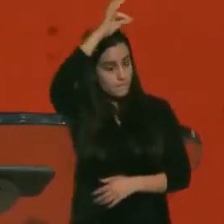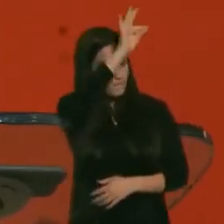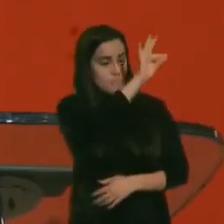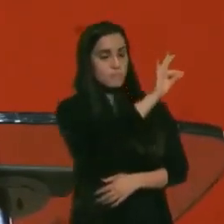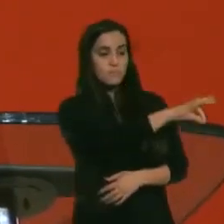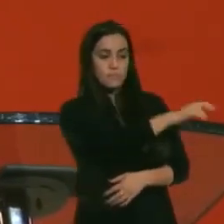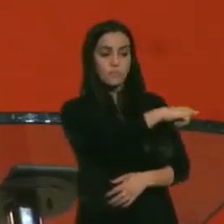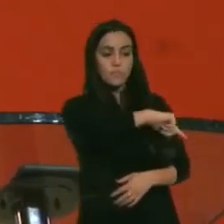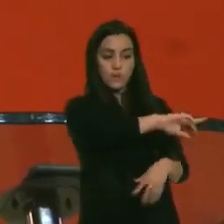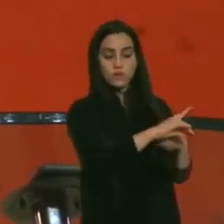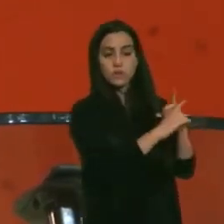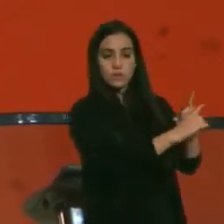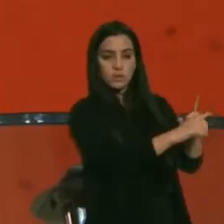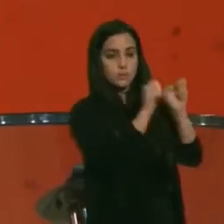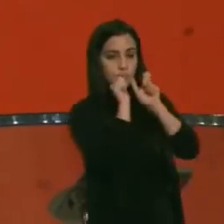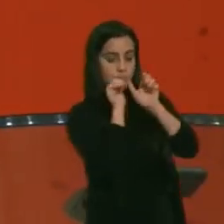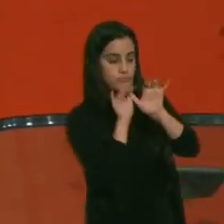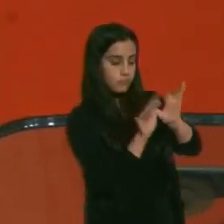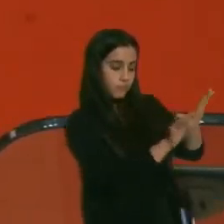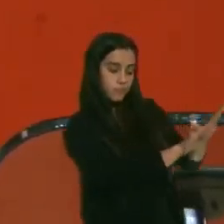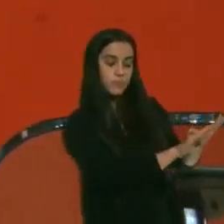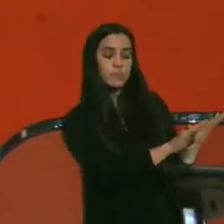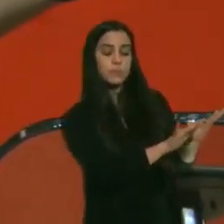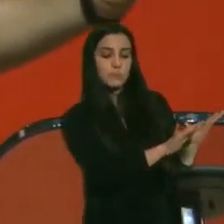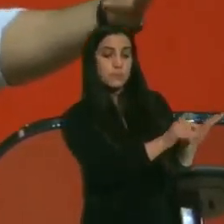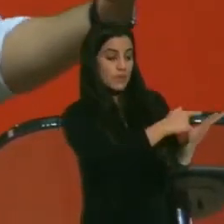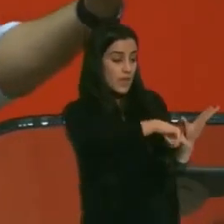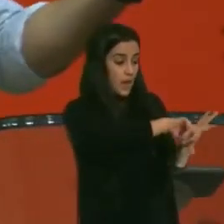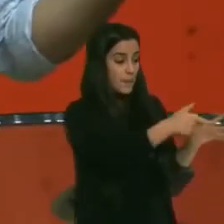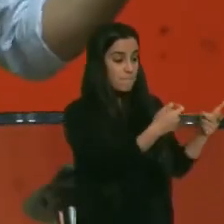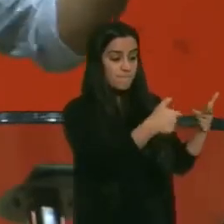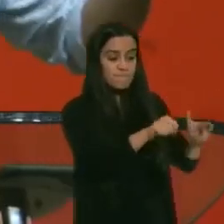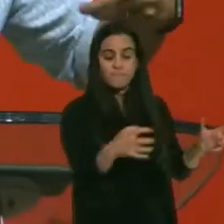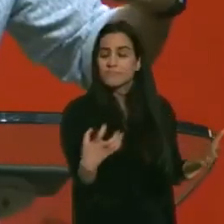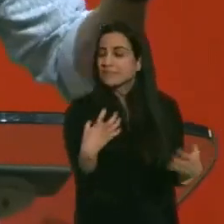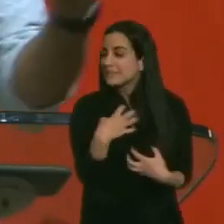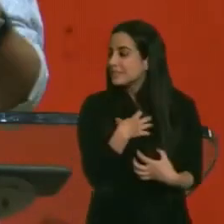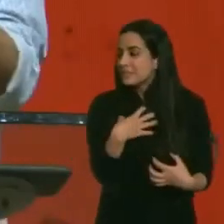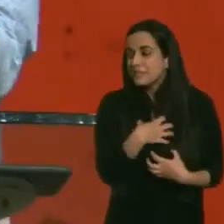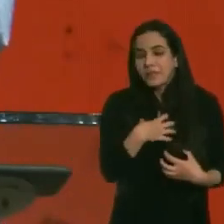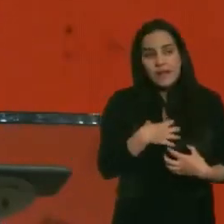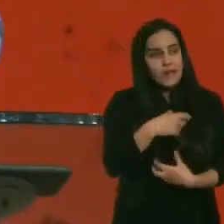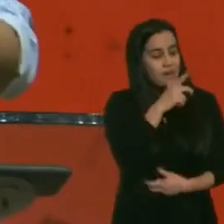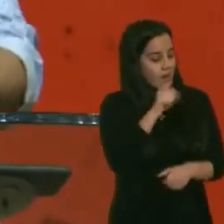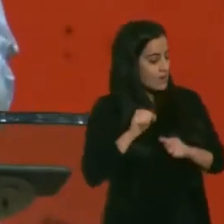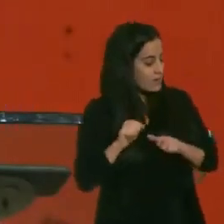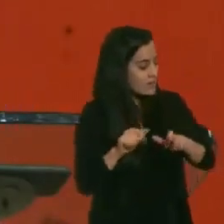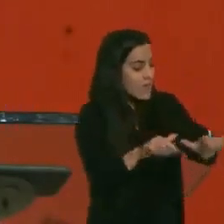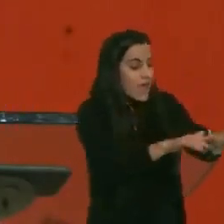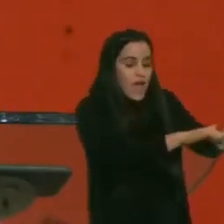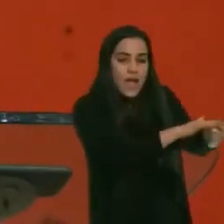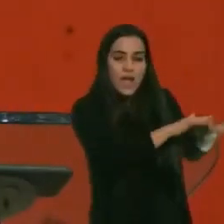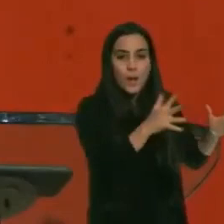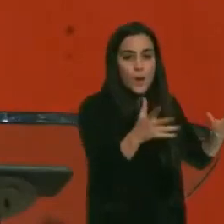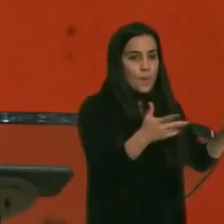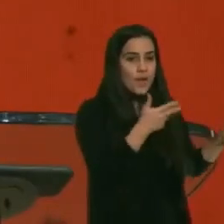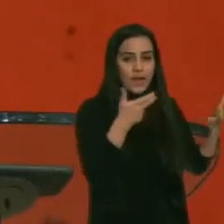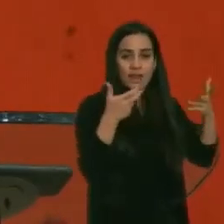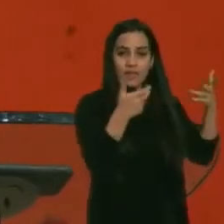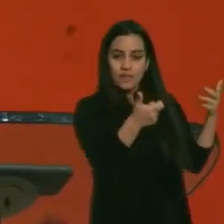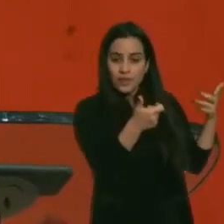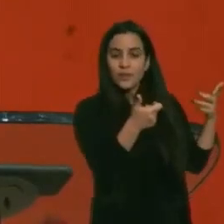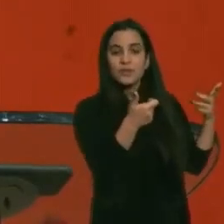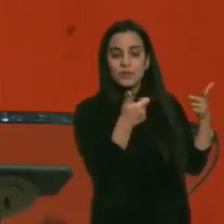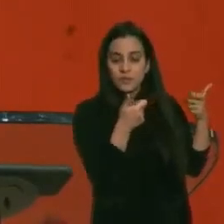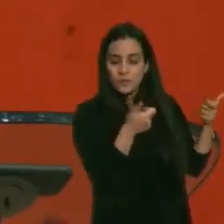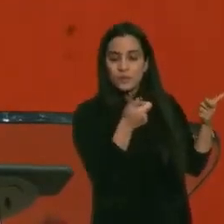veio e foi derramado sobre eles. E eles foram tomados por esse rio maravilhoso que flui dentro